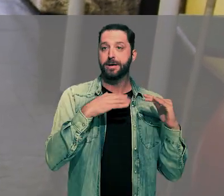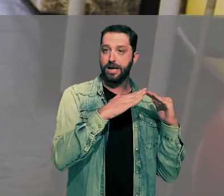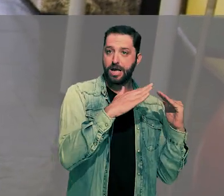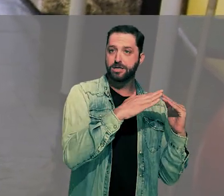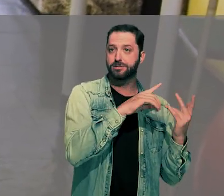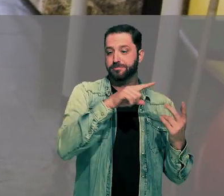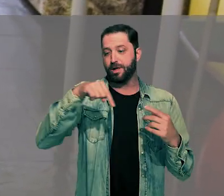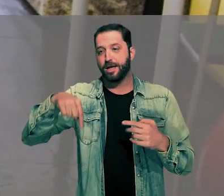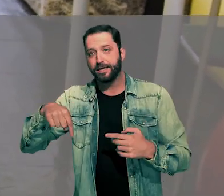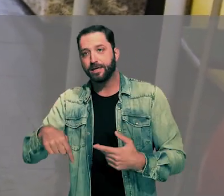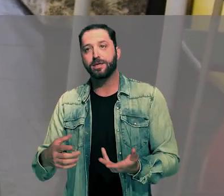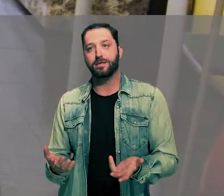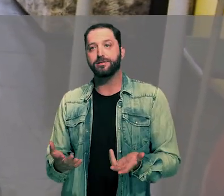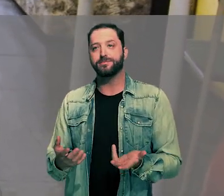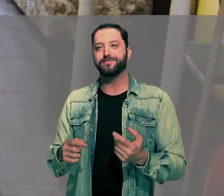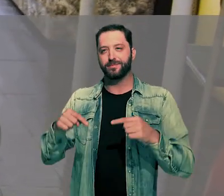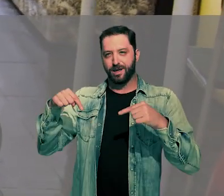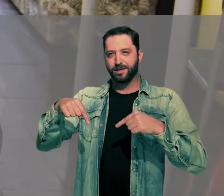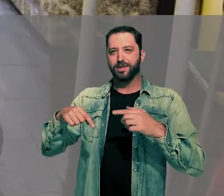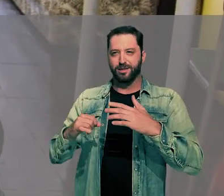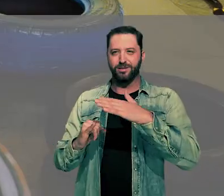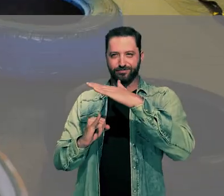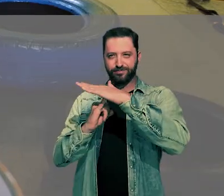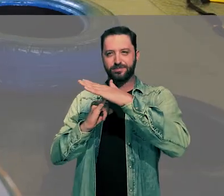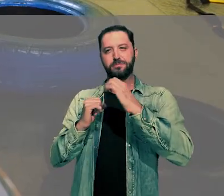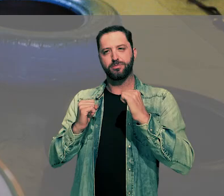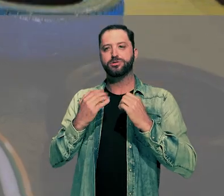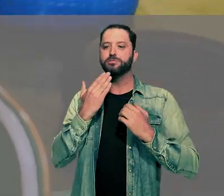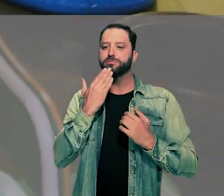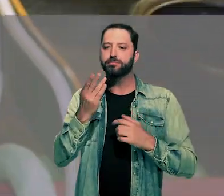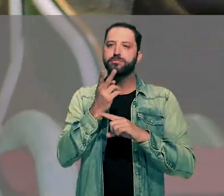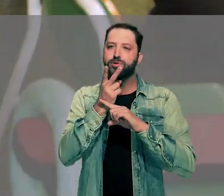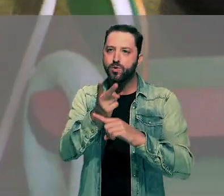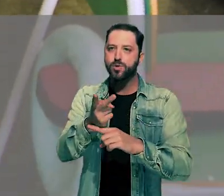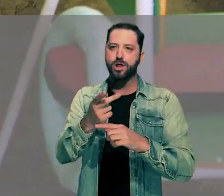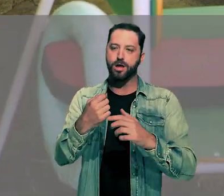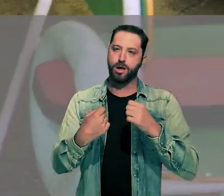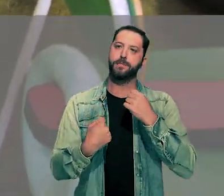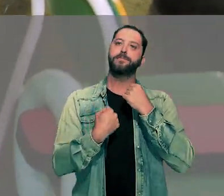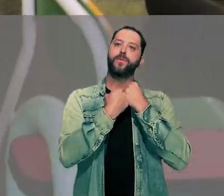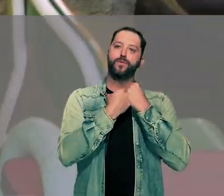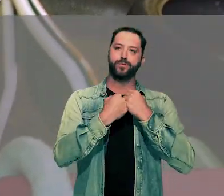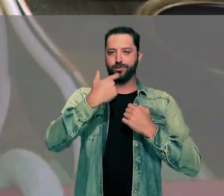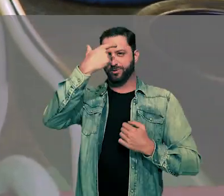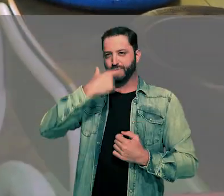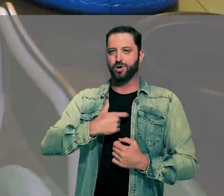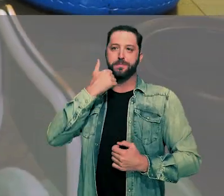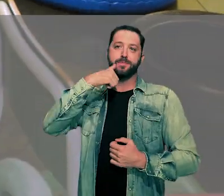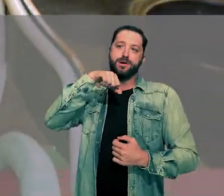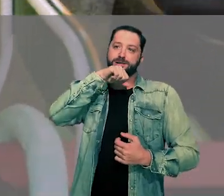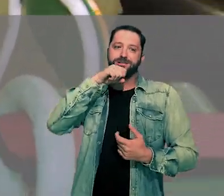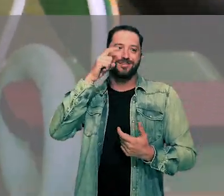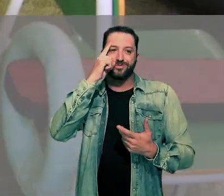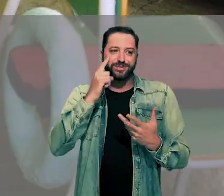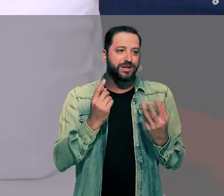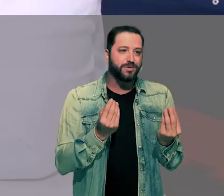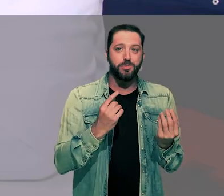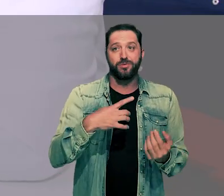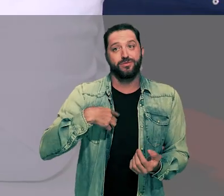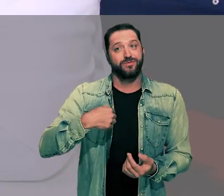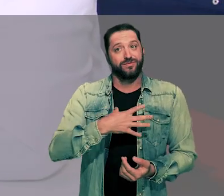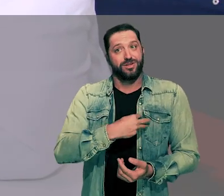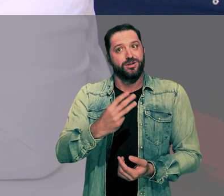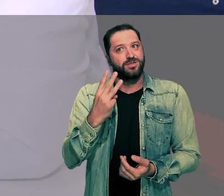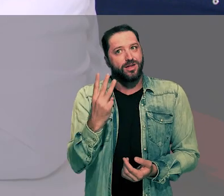tanto em casa quanto aqui. Então, aqui você pode buscar o apoio, como mãe, eu como mãe, de